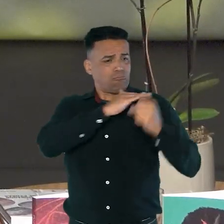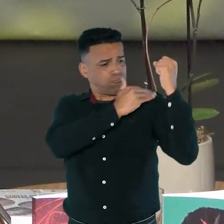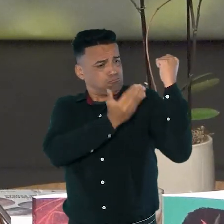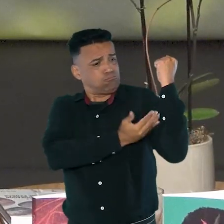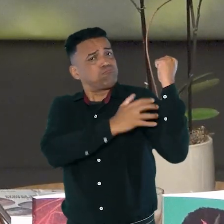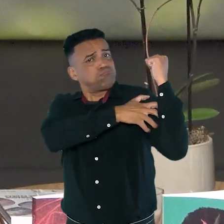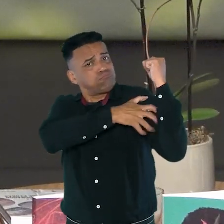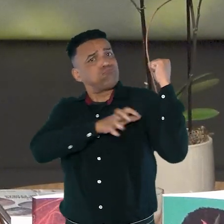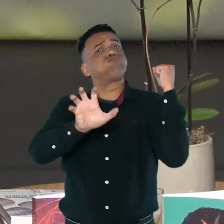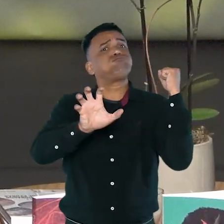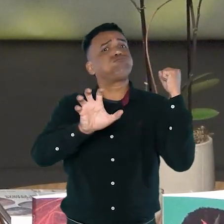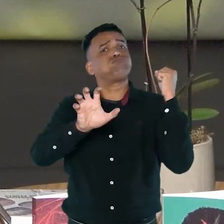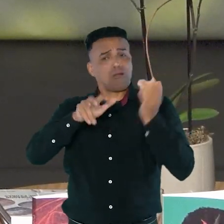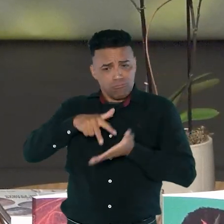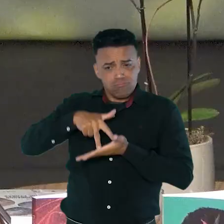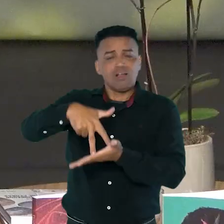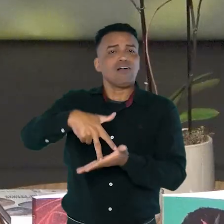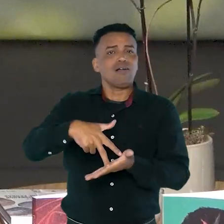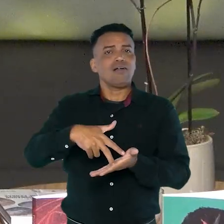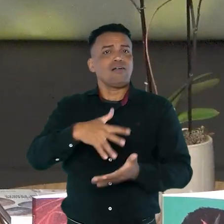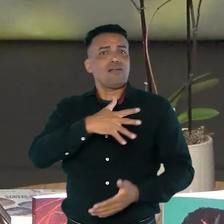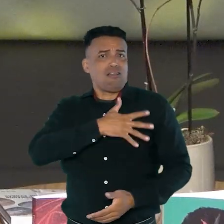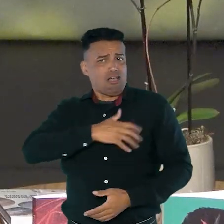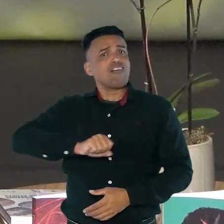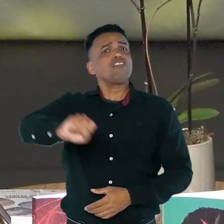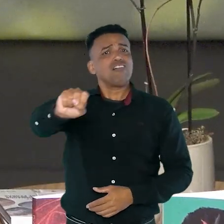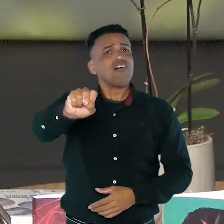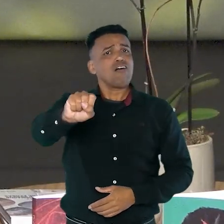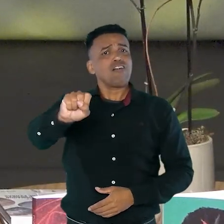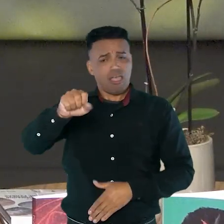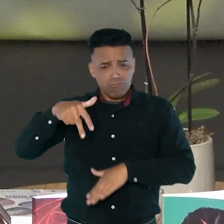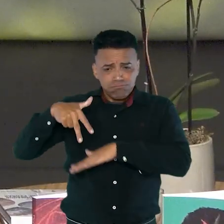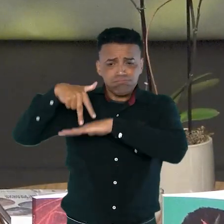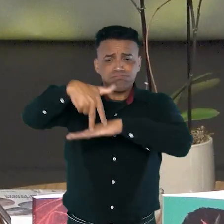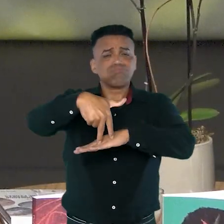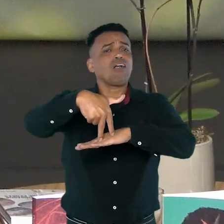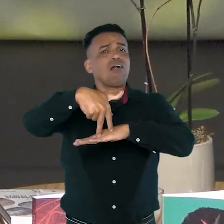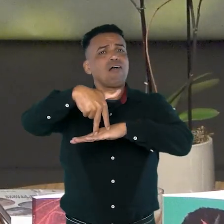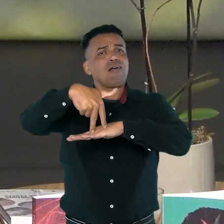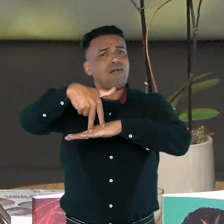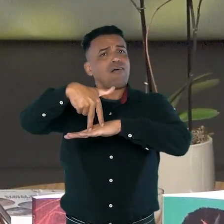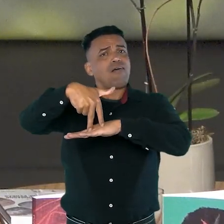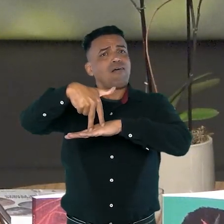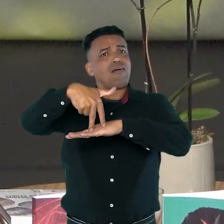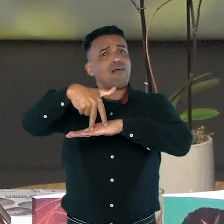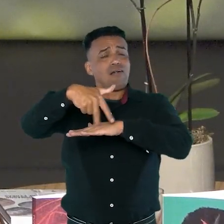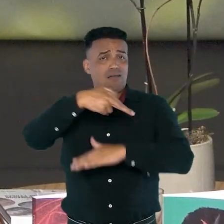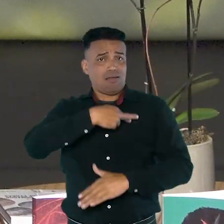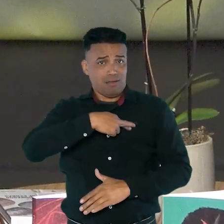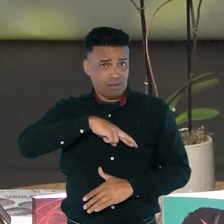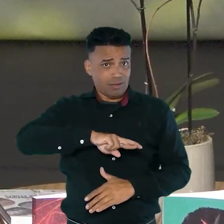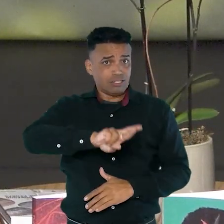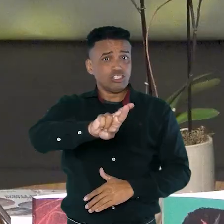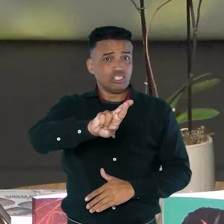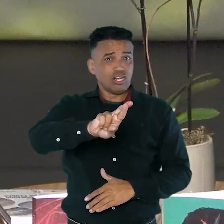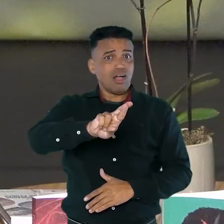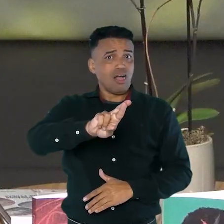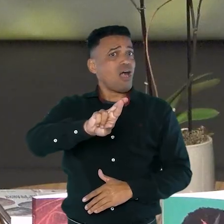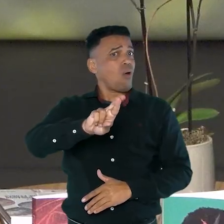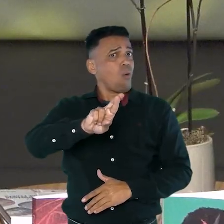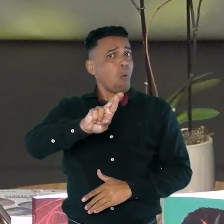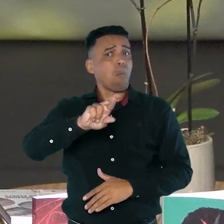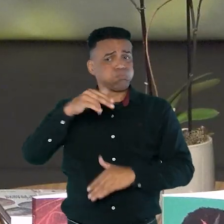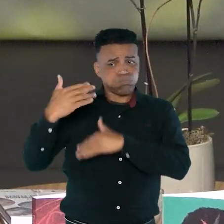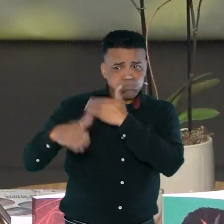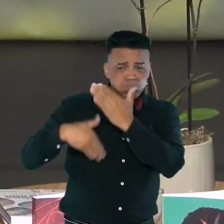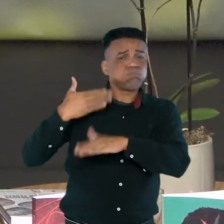tudo, que tem direito. Axé, não é? Quer impor as religiões, elas